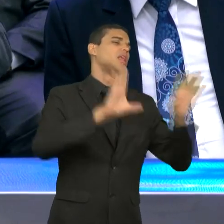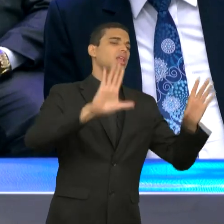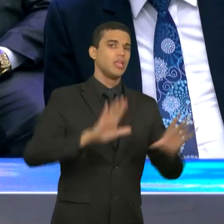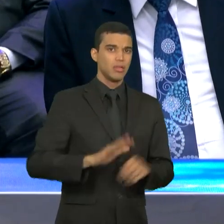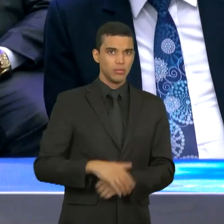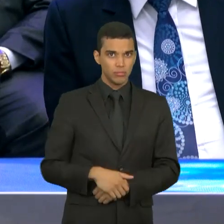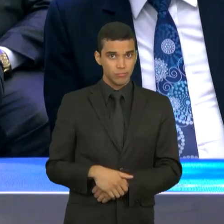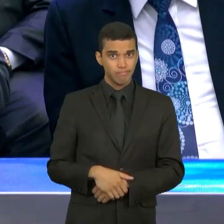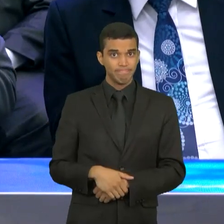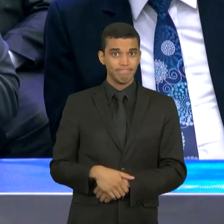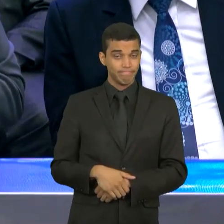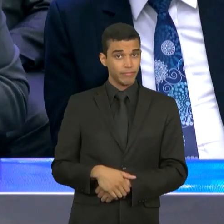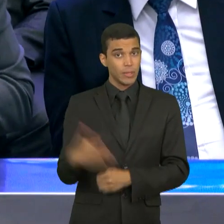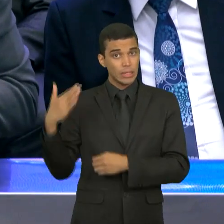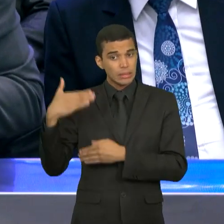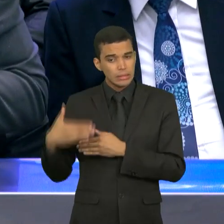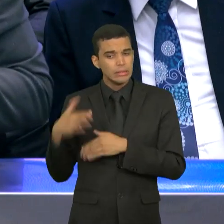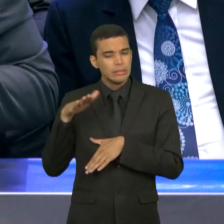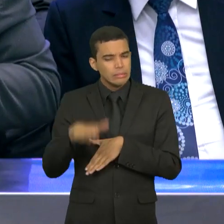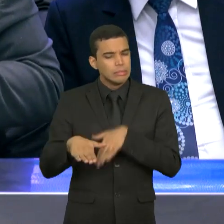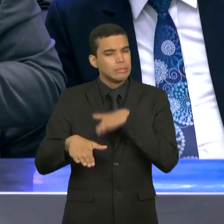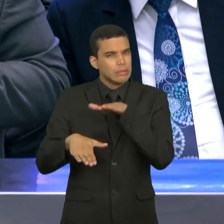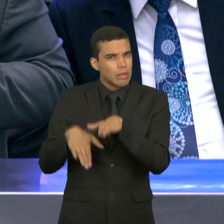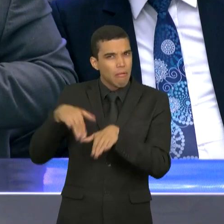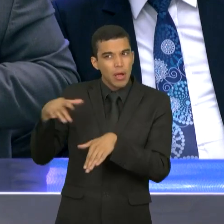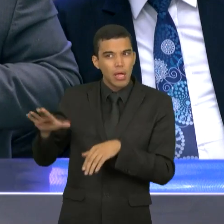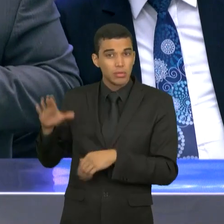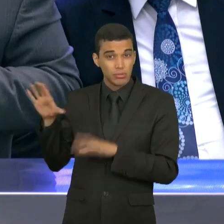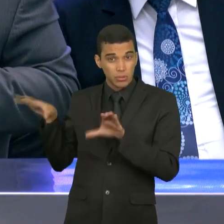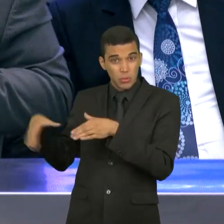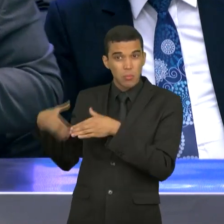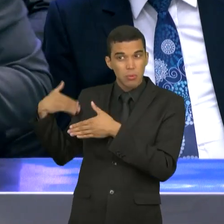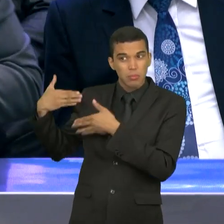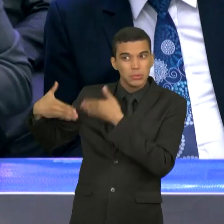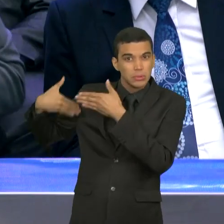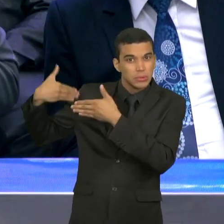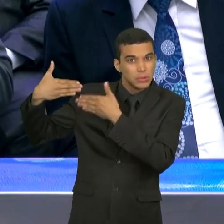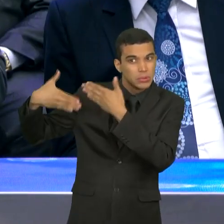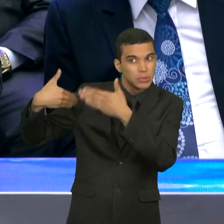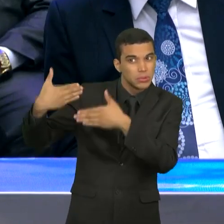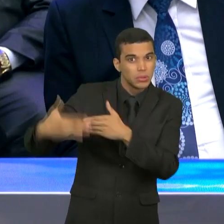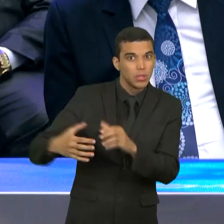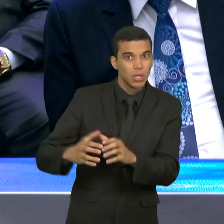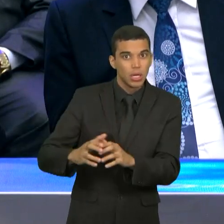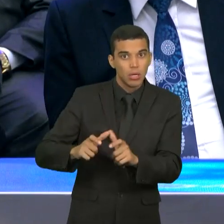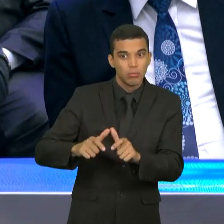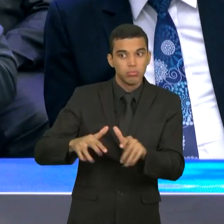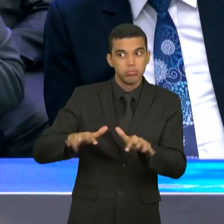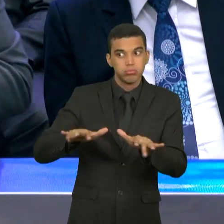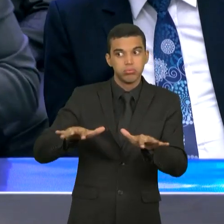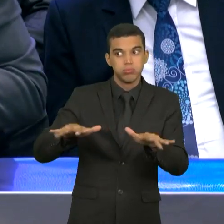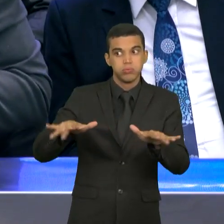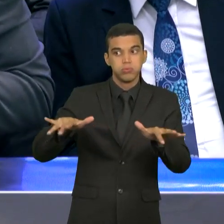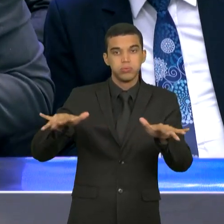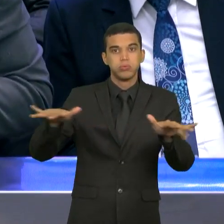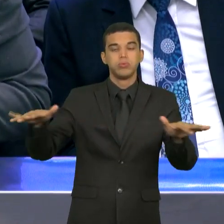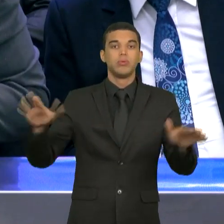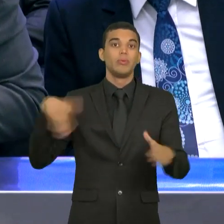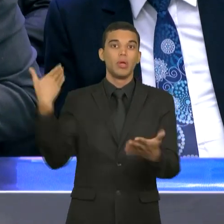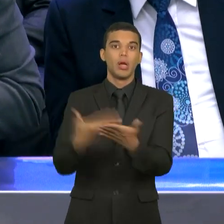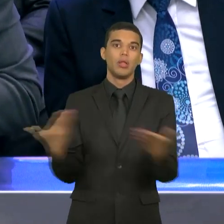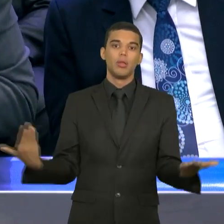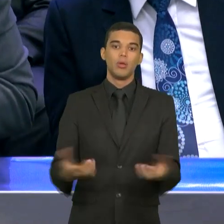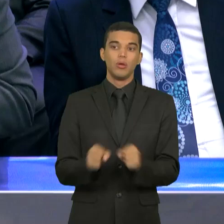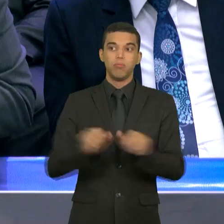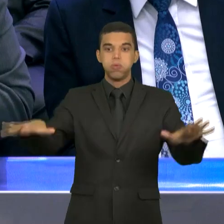e eles foram devagarinho tomando tudo irmãos e se a educação disse um homem Lawrence creme nele disse